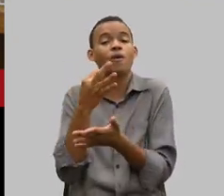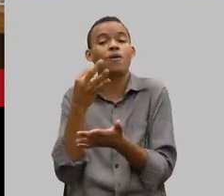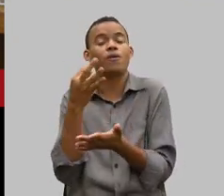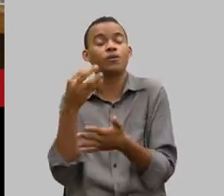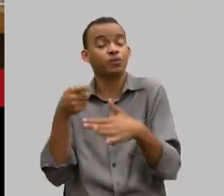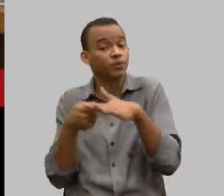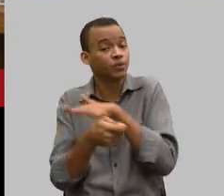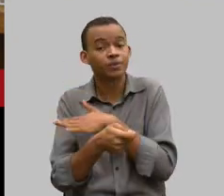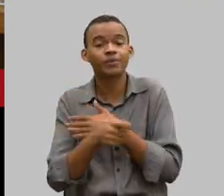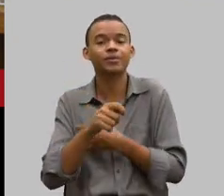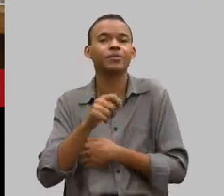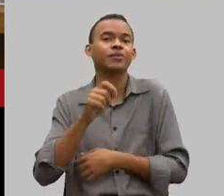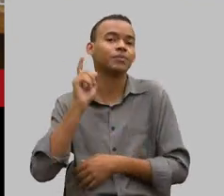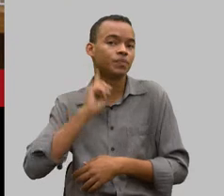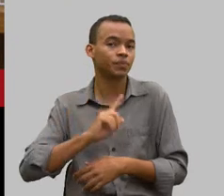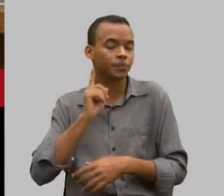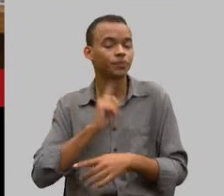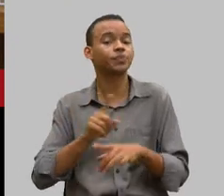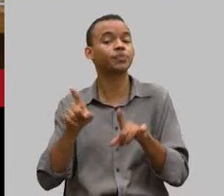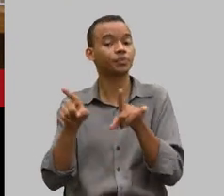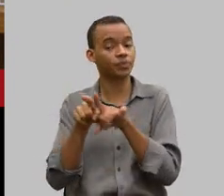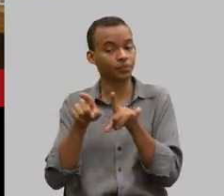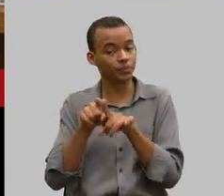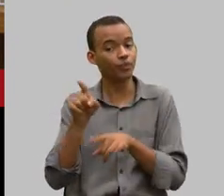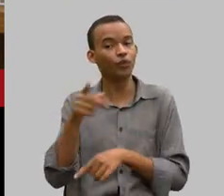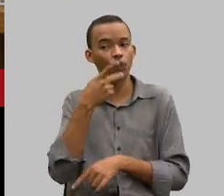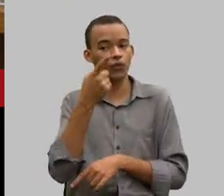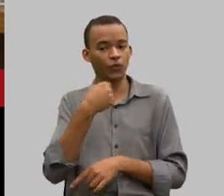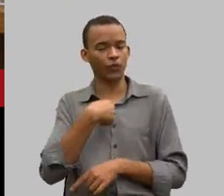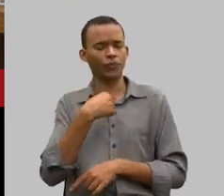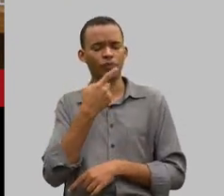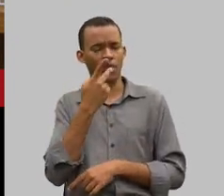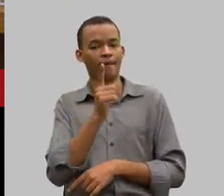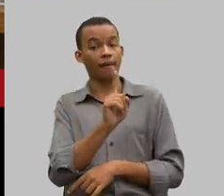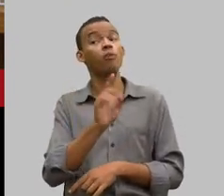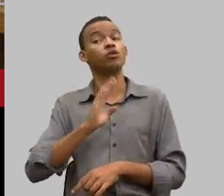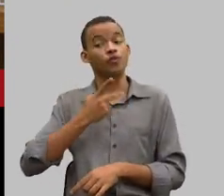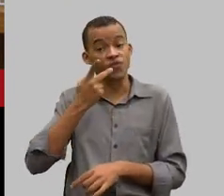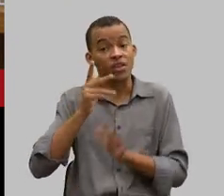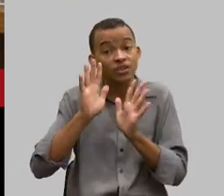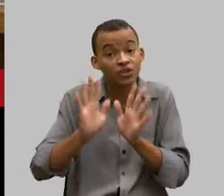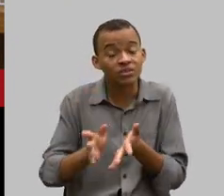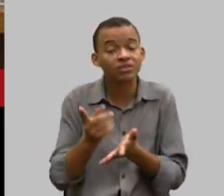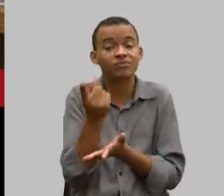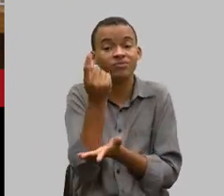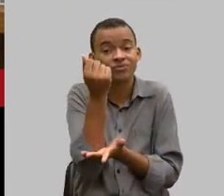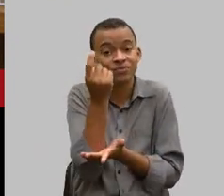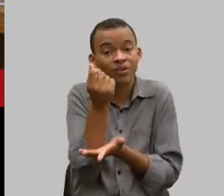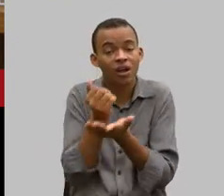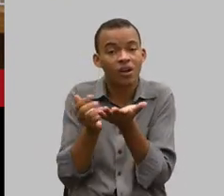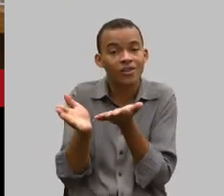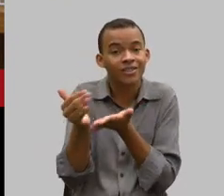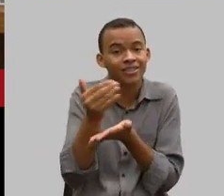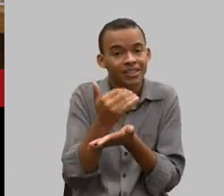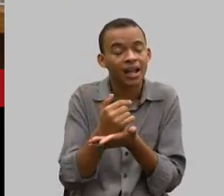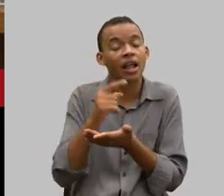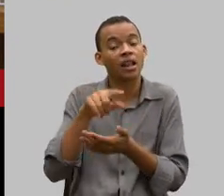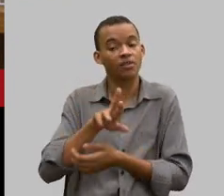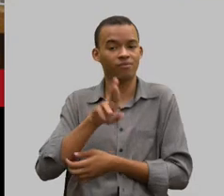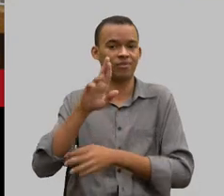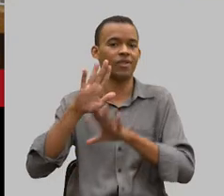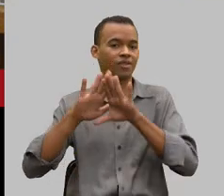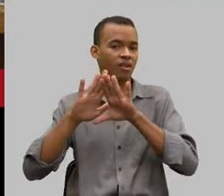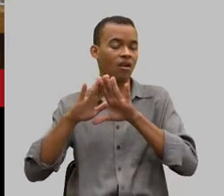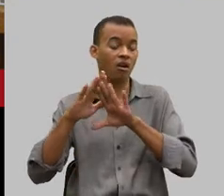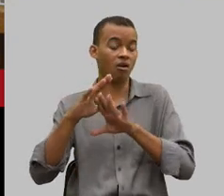senhora falou que eu não disse Mas disse aqui sobre a captação de recursos que foi também uma atribuição que essa casa me colocou